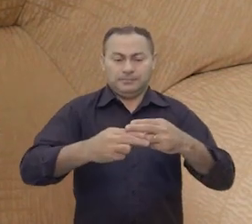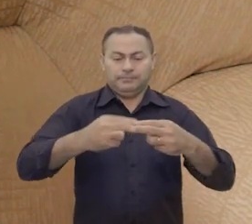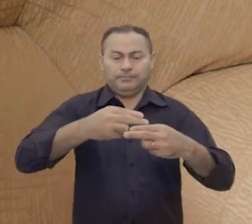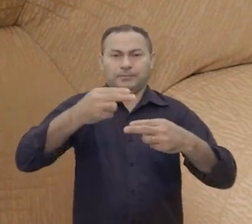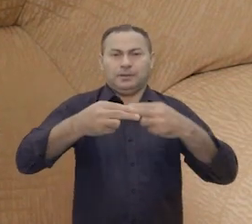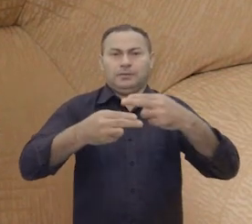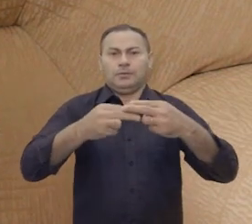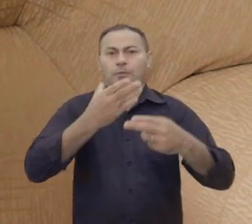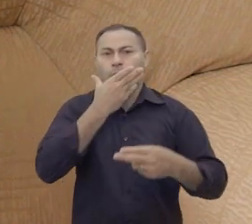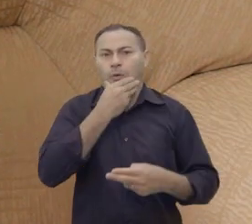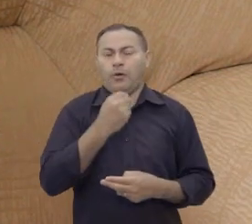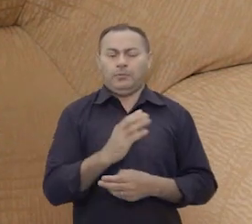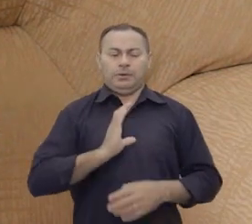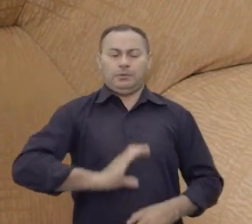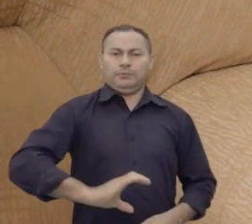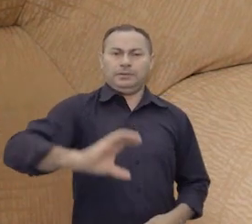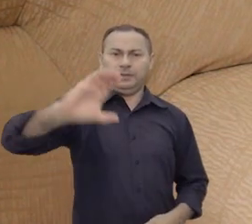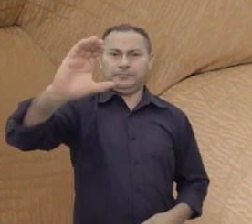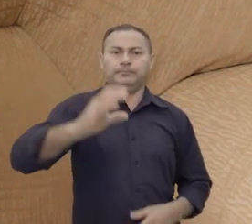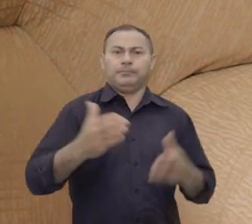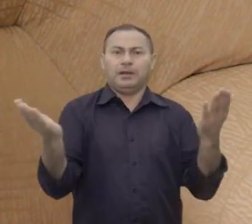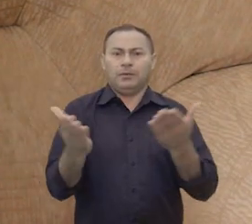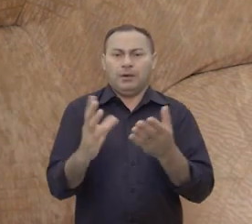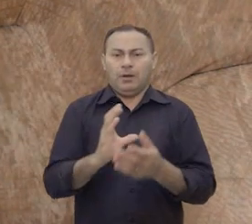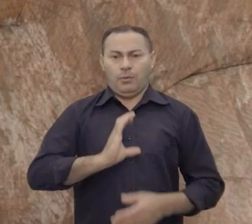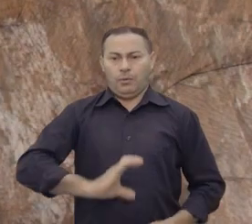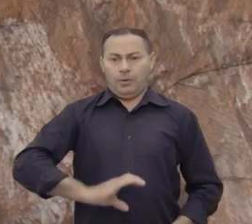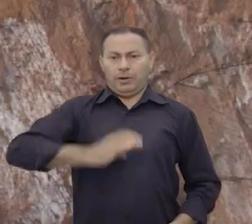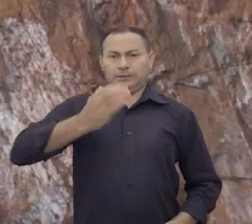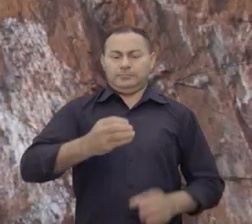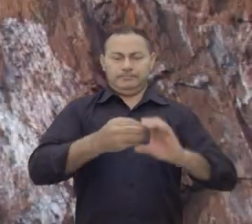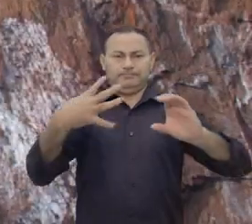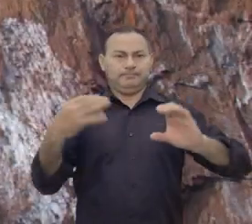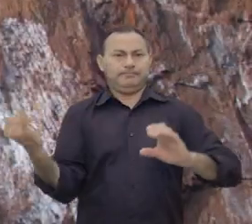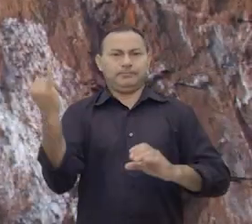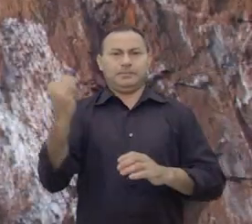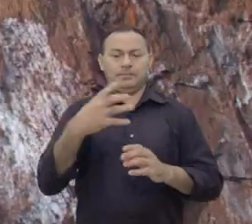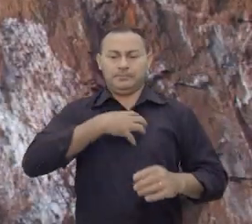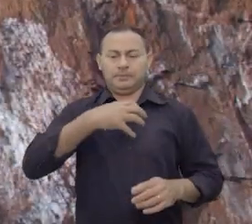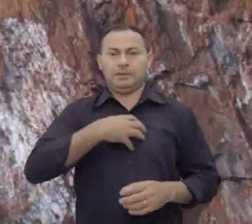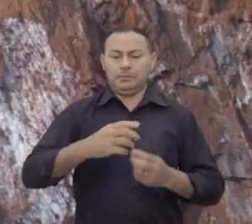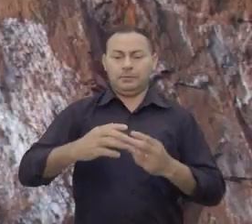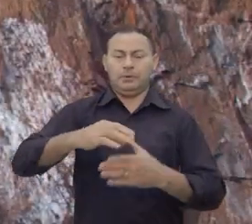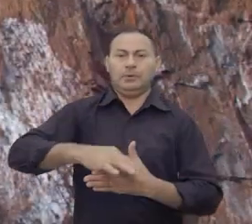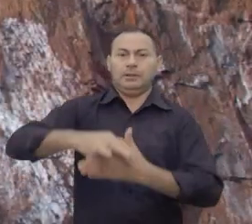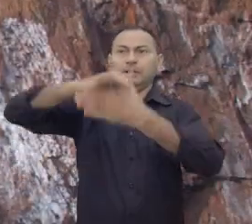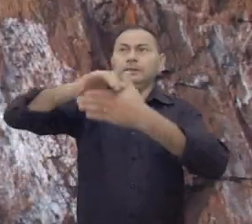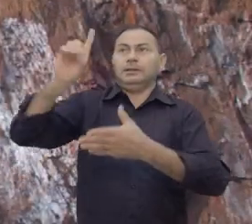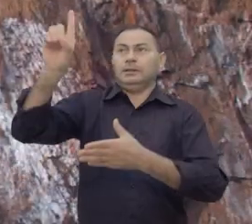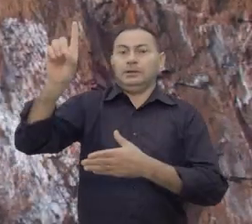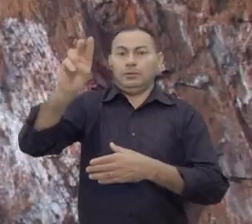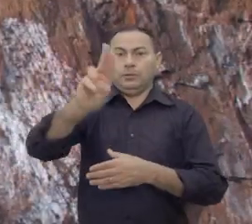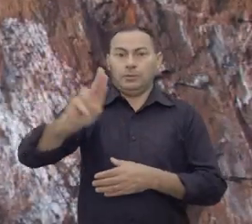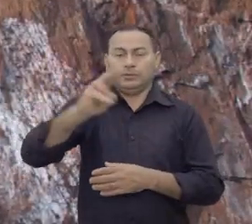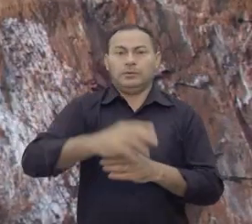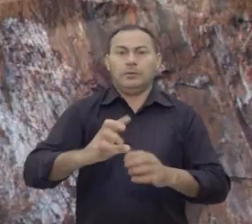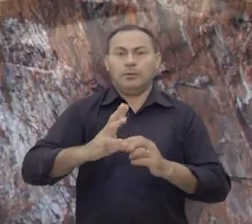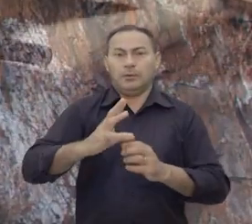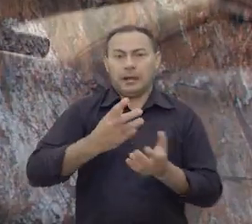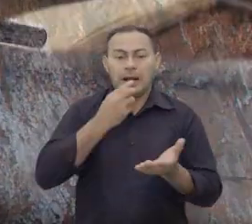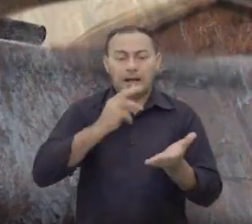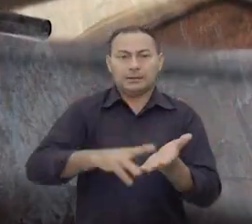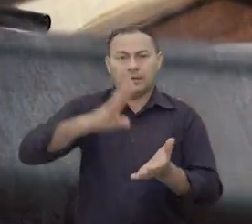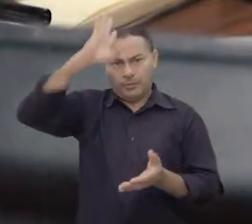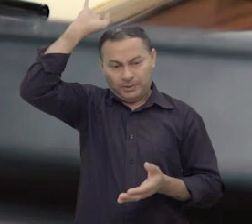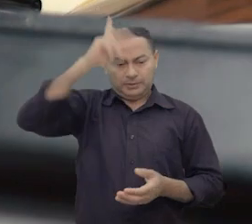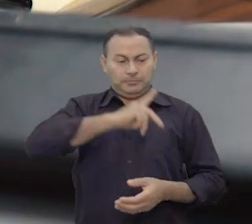fez de Neemias um homem muito confiante. A coragem é uma característica importante no perfil do líder que Deus usa. Em Romanos